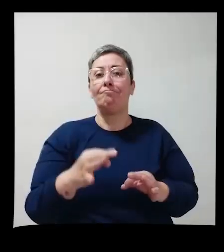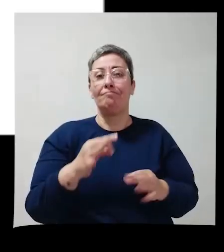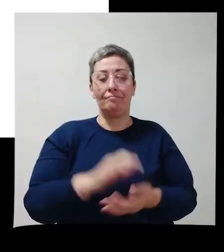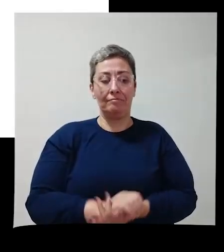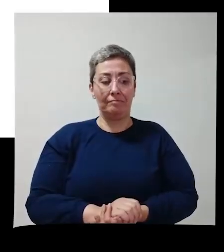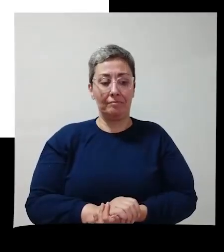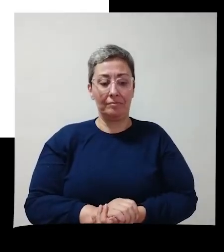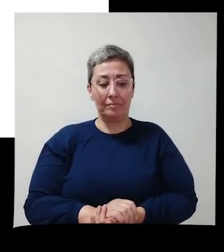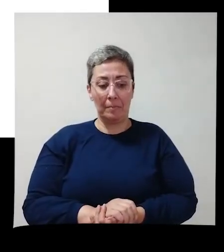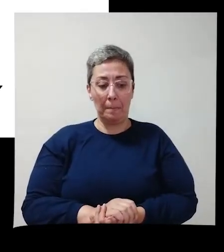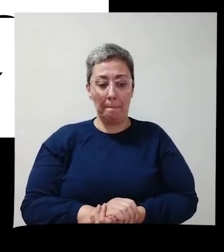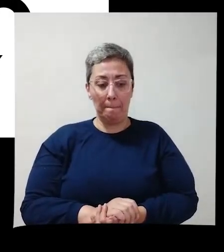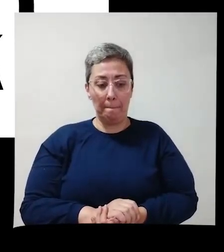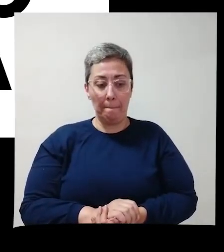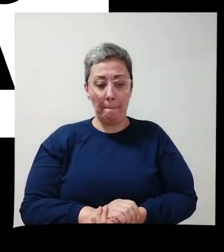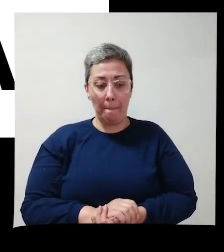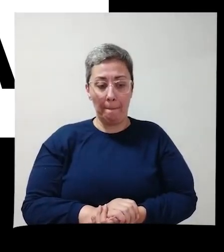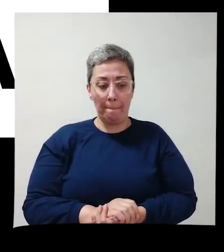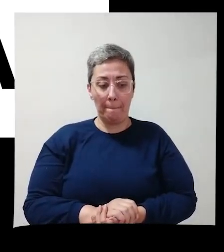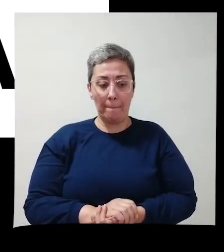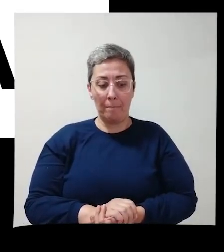acertou!